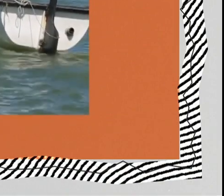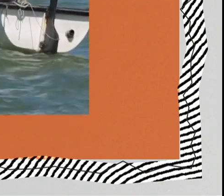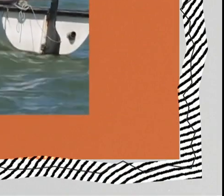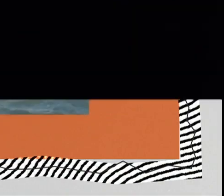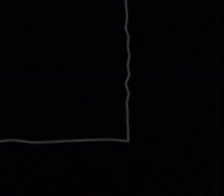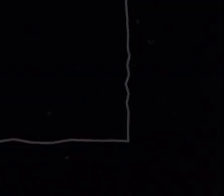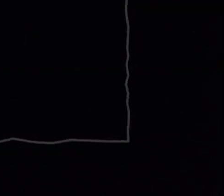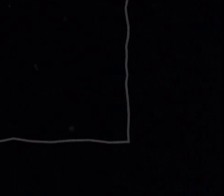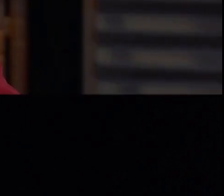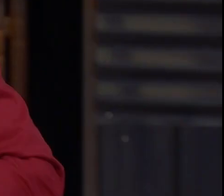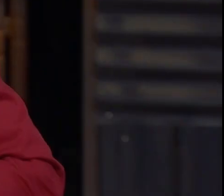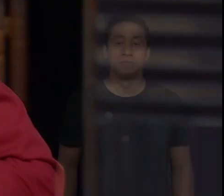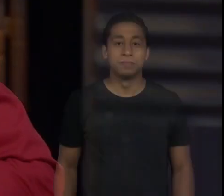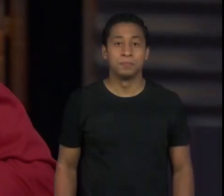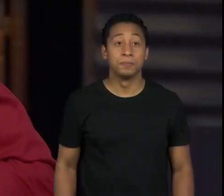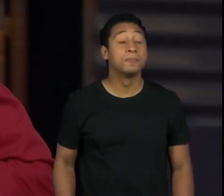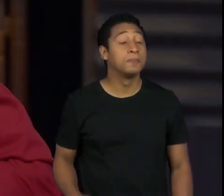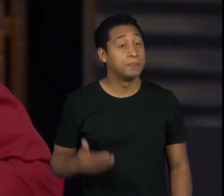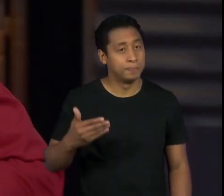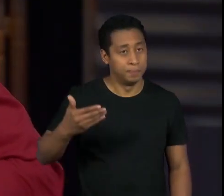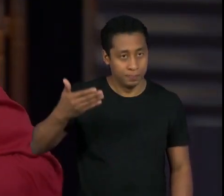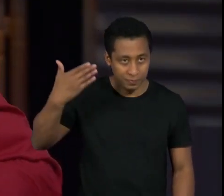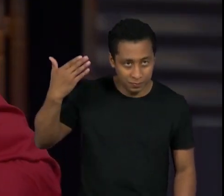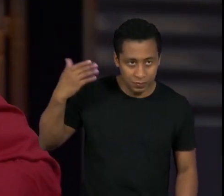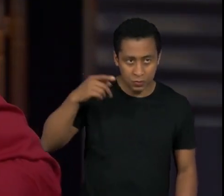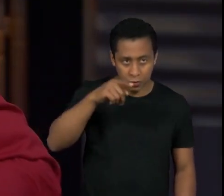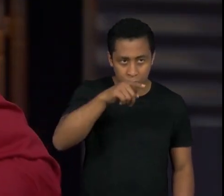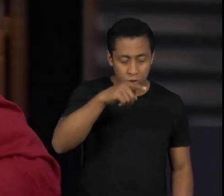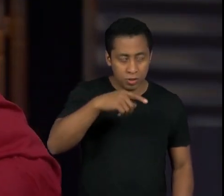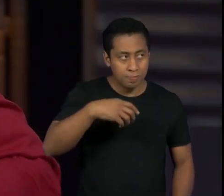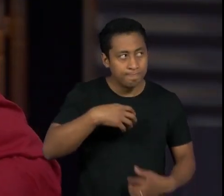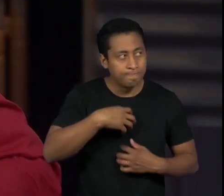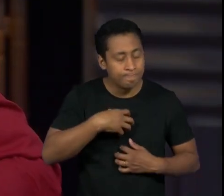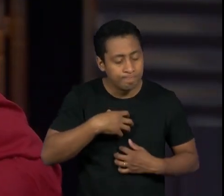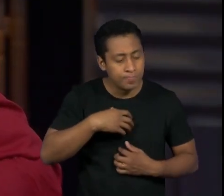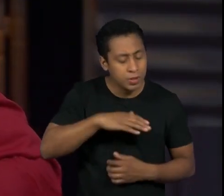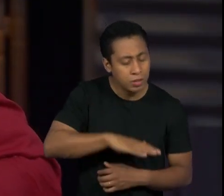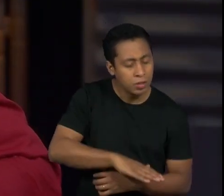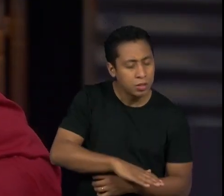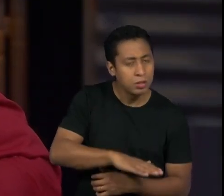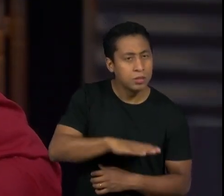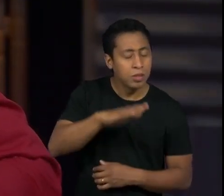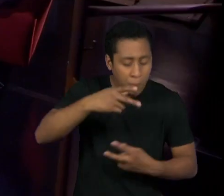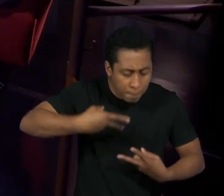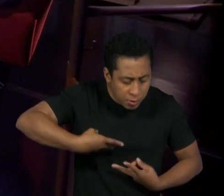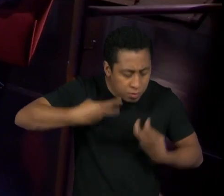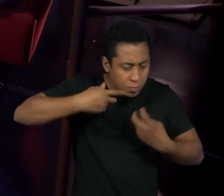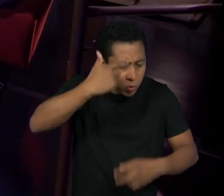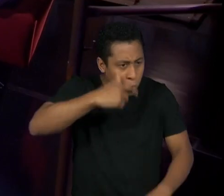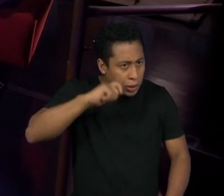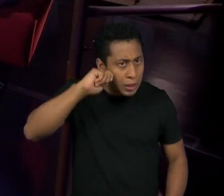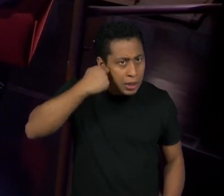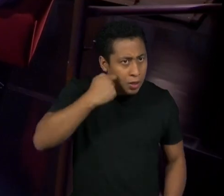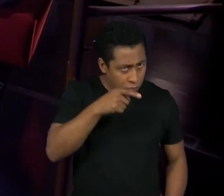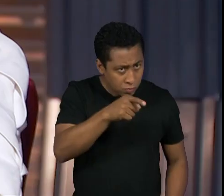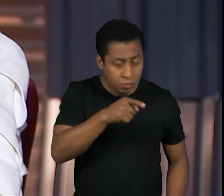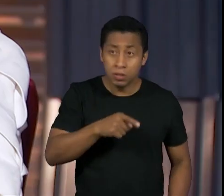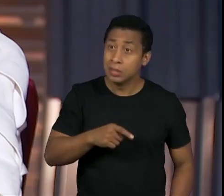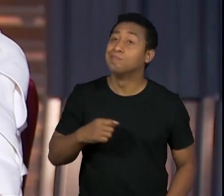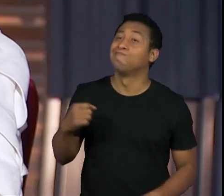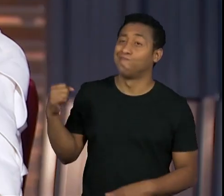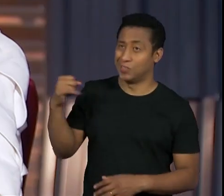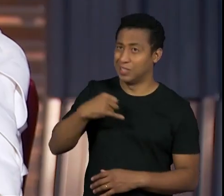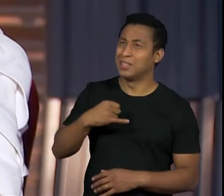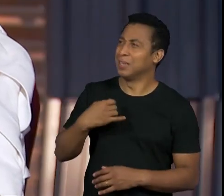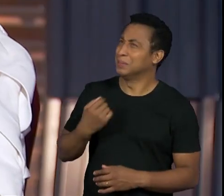libertação. Teve um momento que você se descobriu negra? Você falou, sim. É muito doido, né? Qual foi? Eu